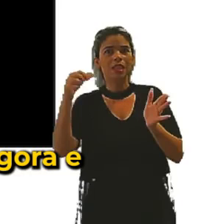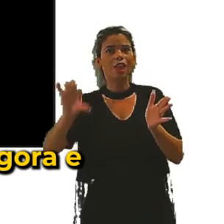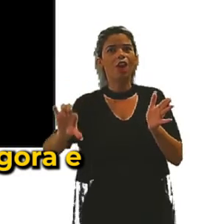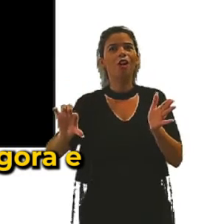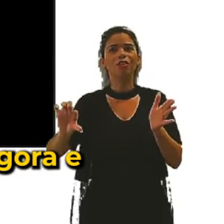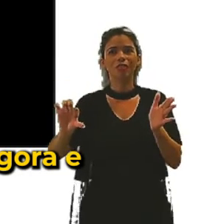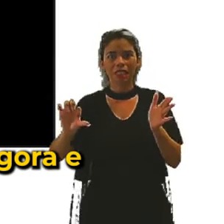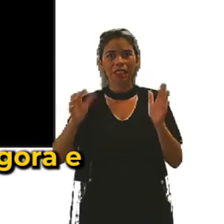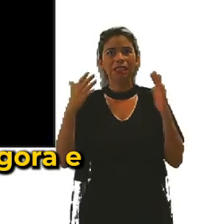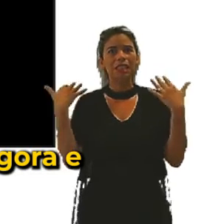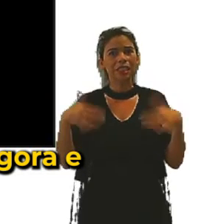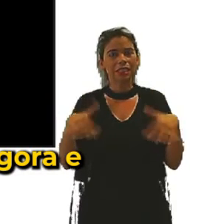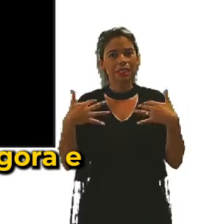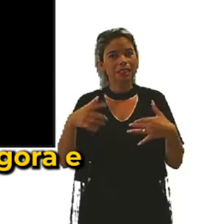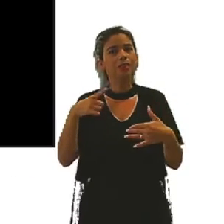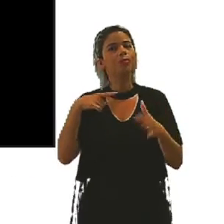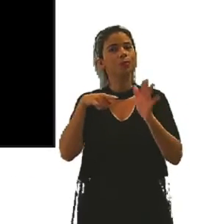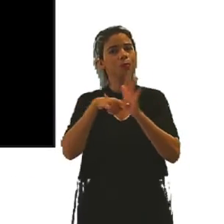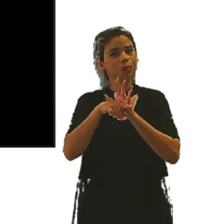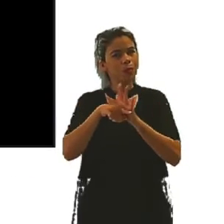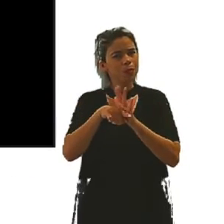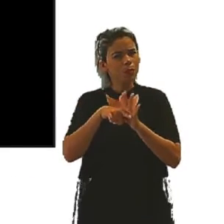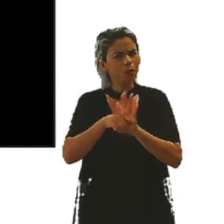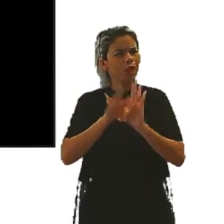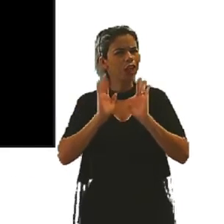Agora, em pesquisas mais